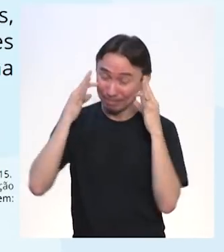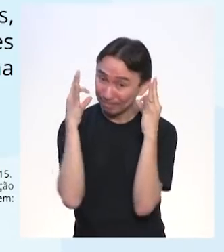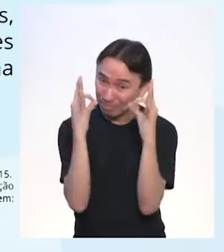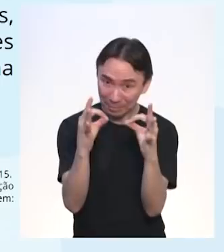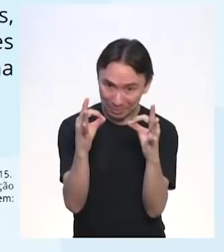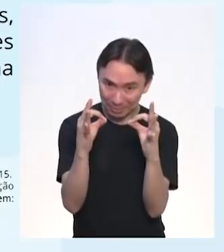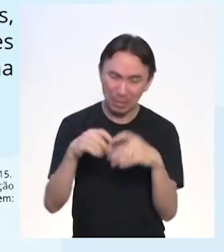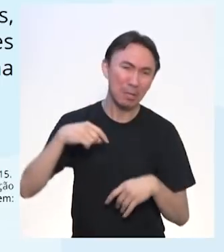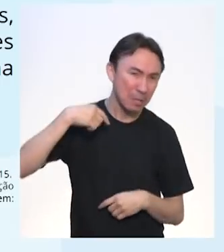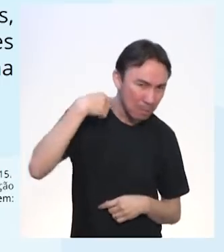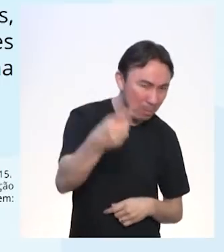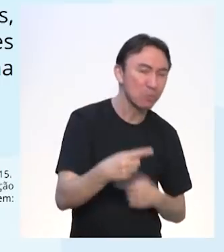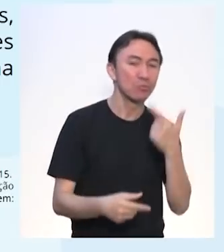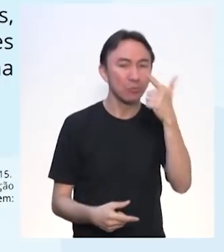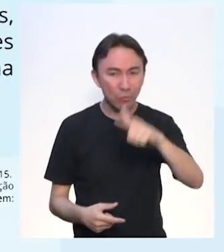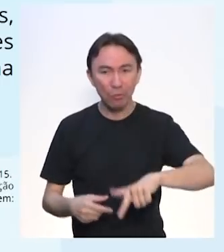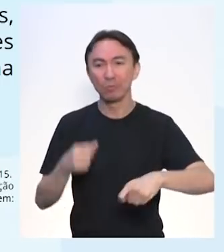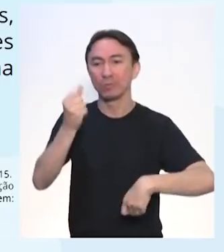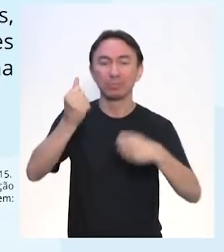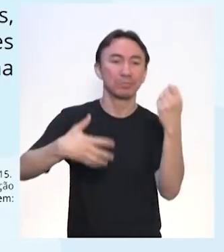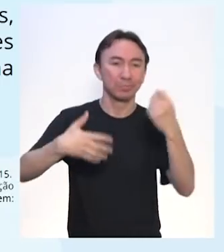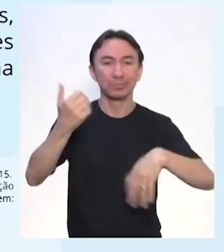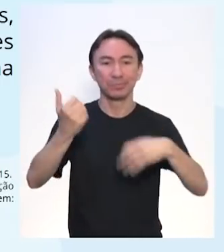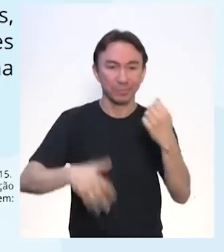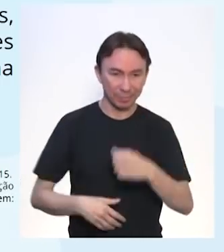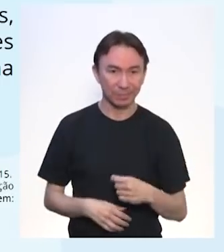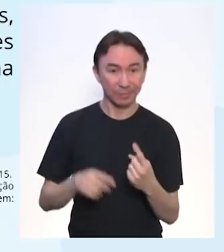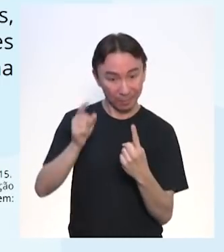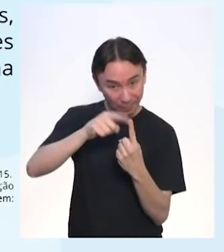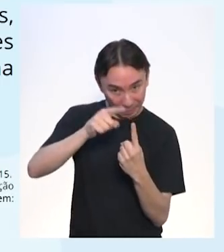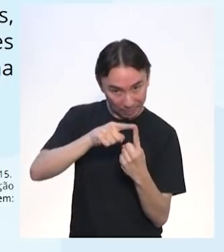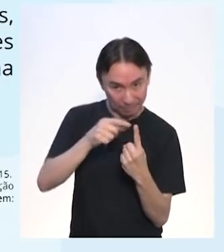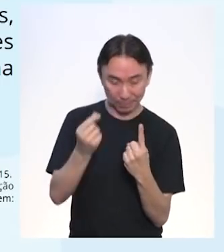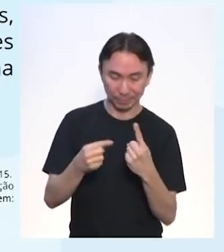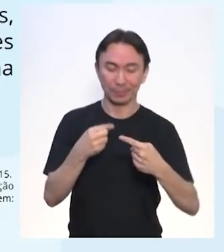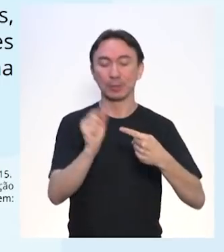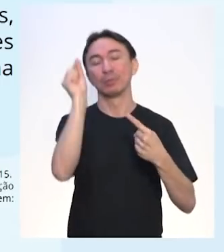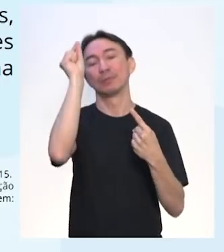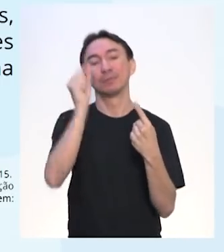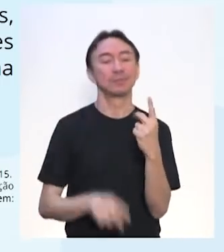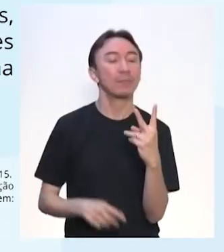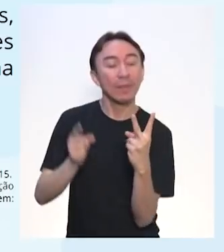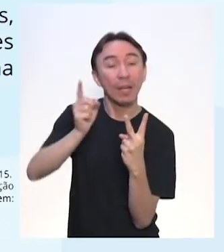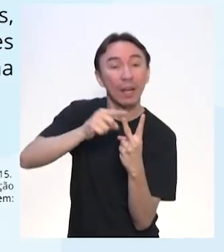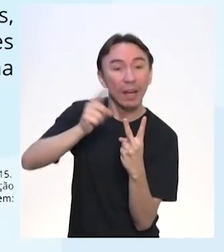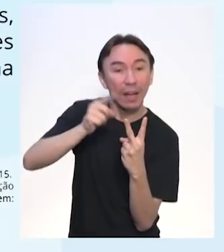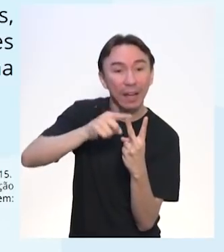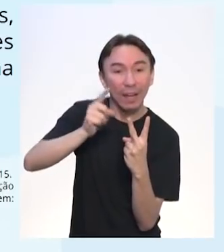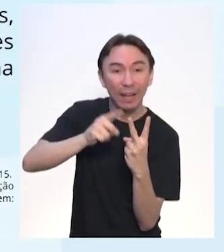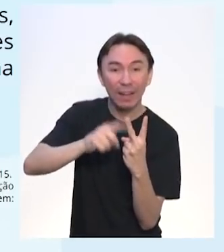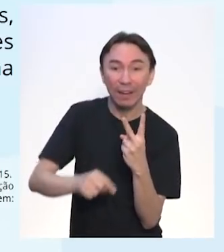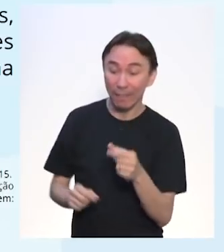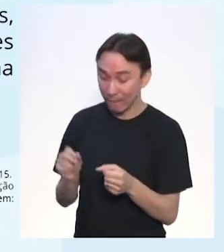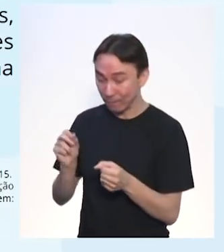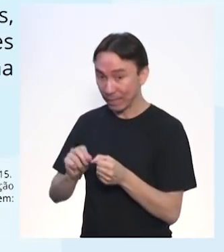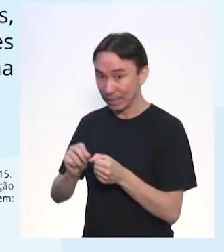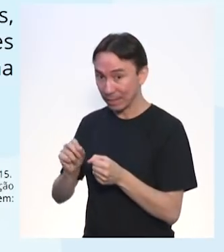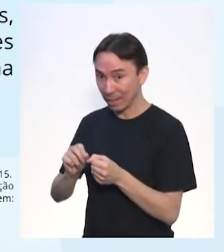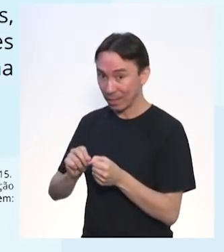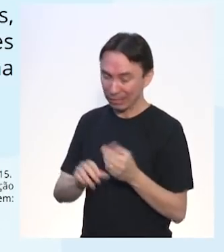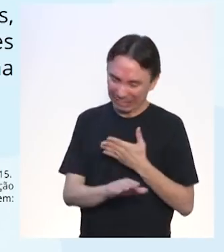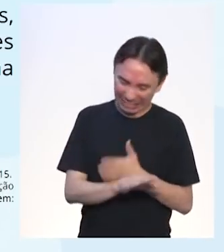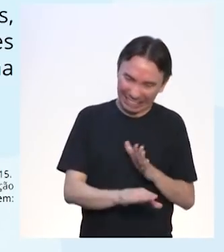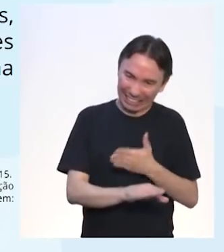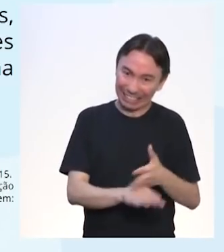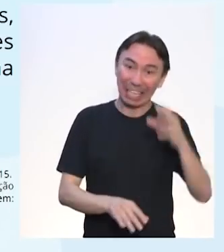tá bom? Então, o eixo do aprender a conhecer. Depois a gente tem o eixo do aprender a fazer, que é